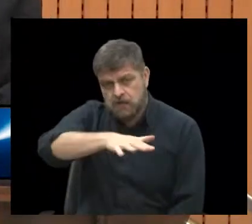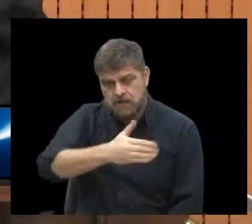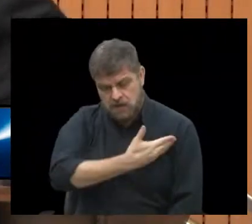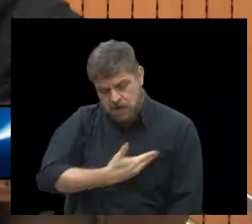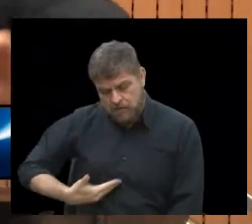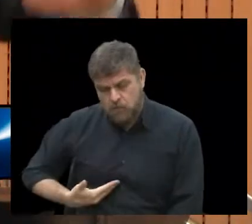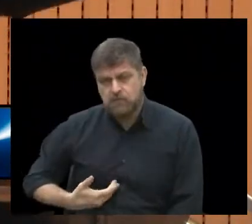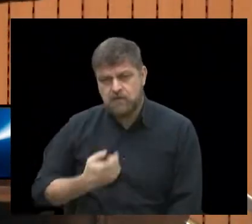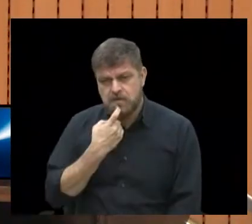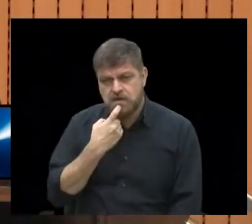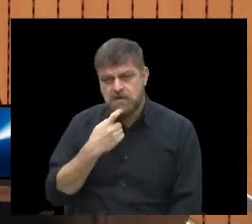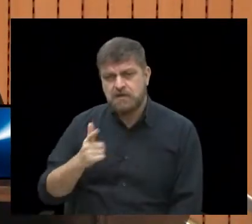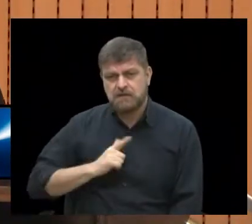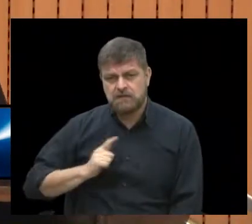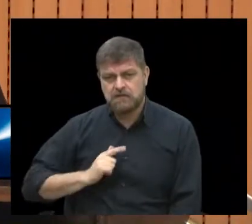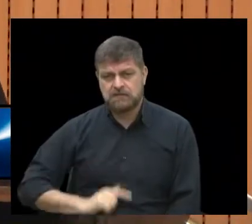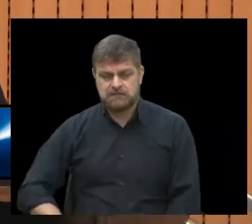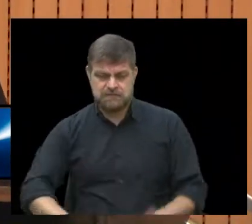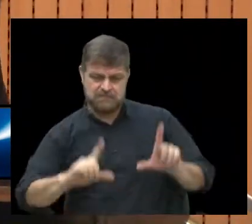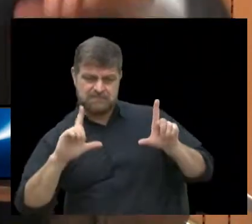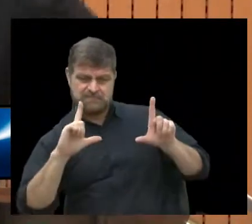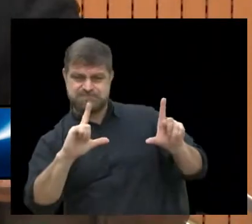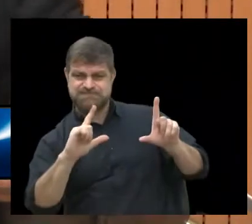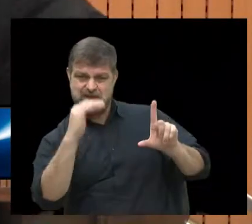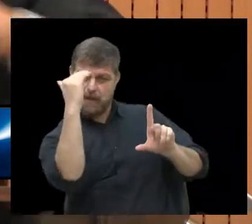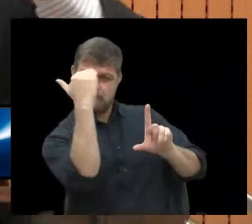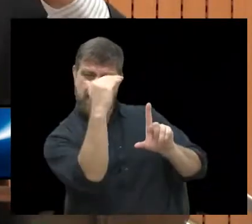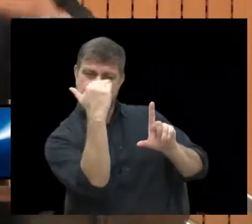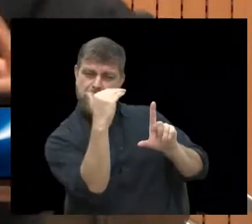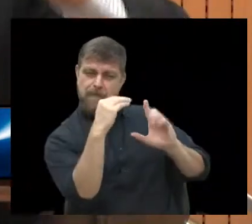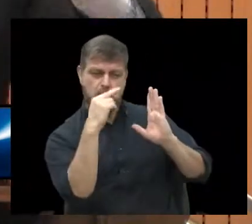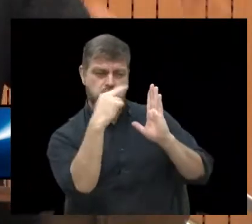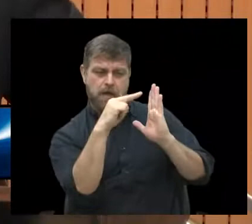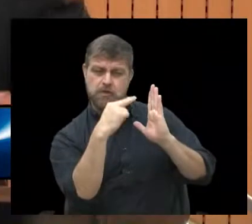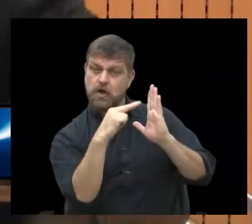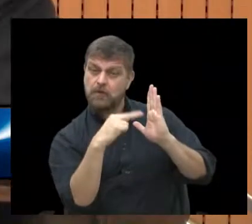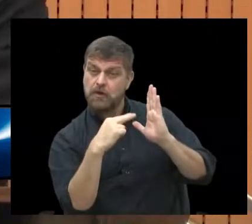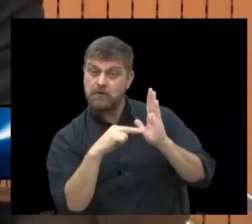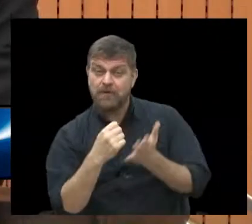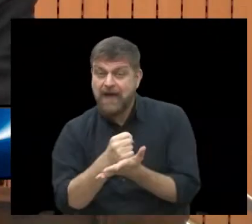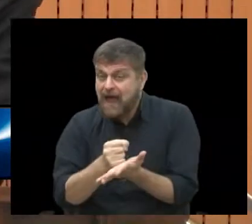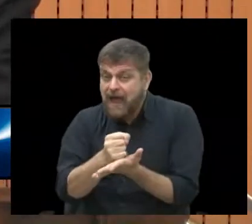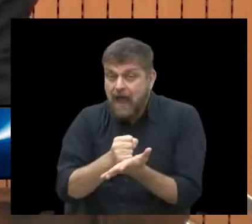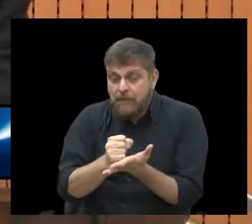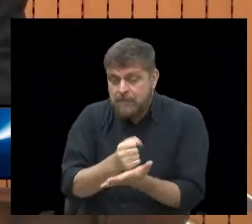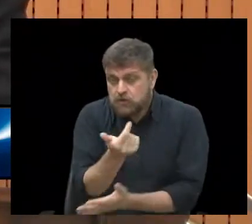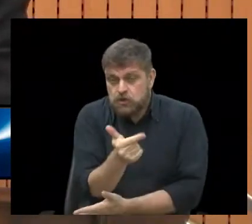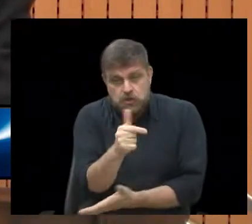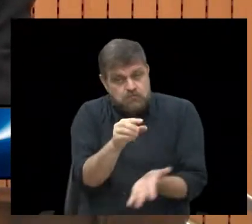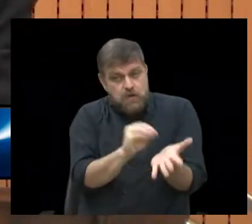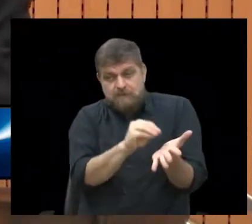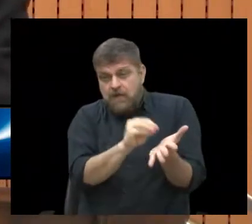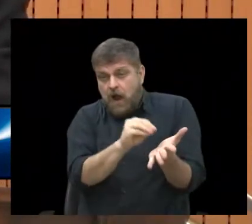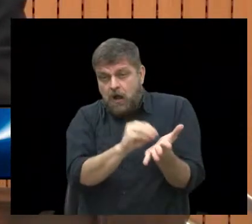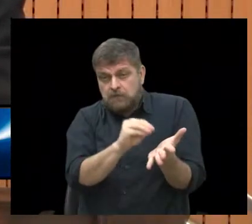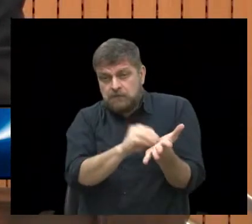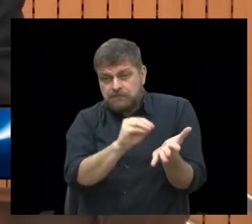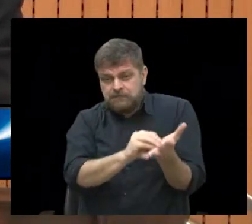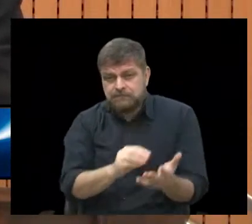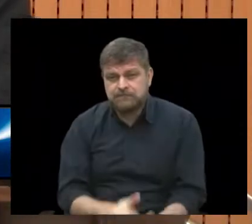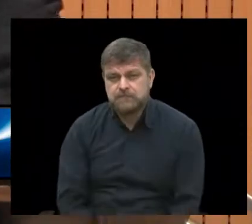Campinas têm claramente anunciadas, de forma facilmente visível, os medicamentos em